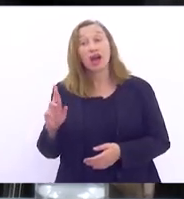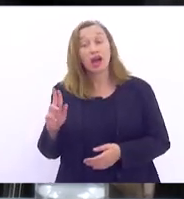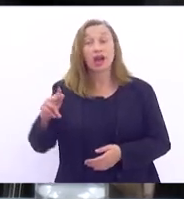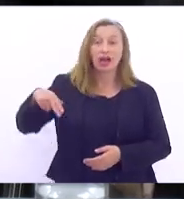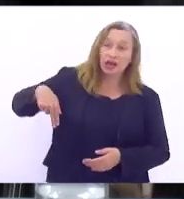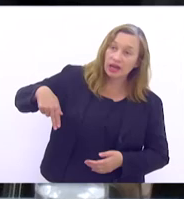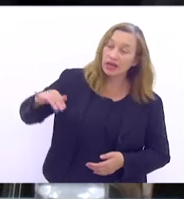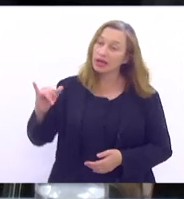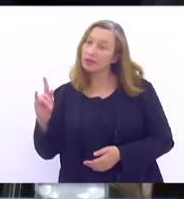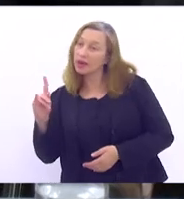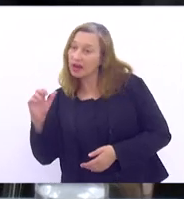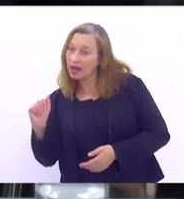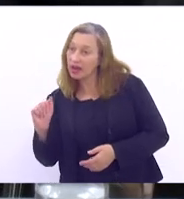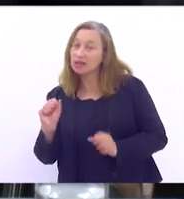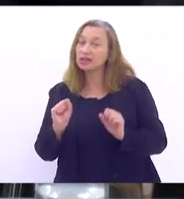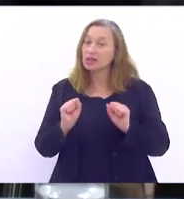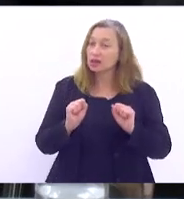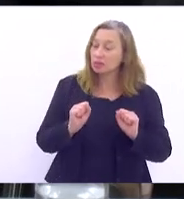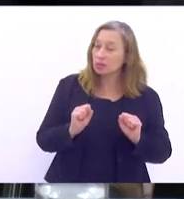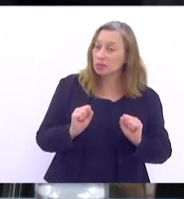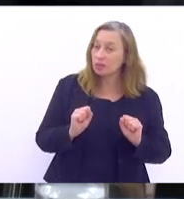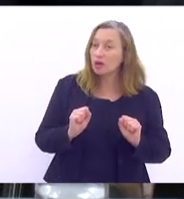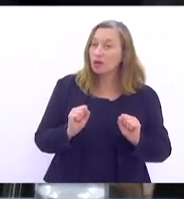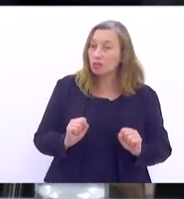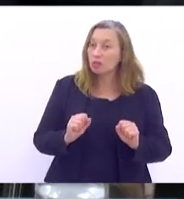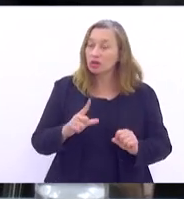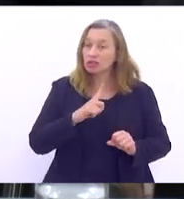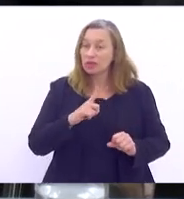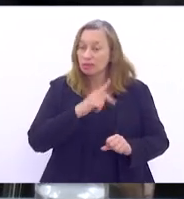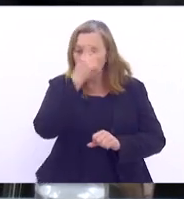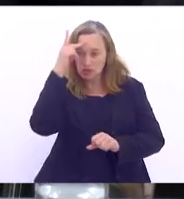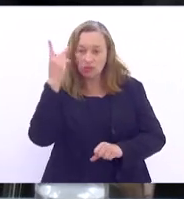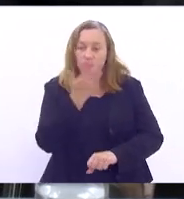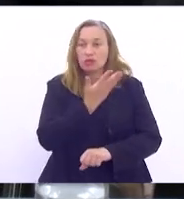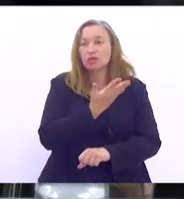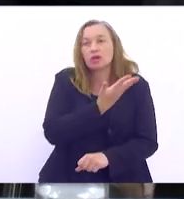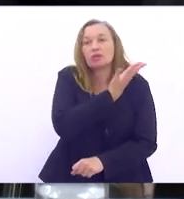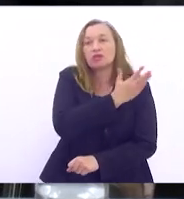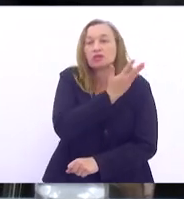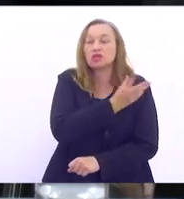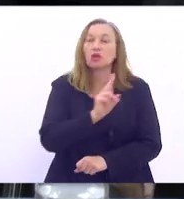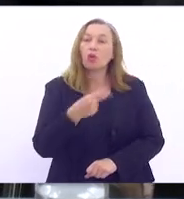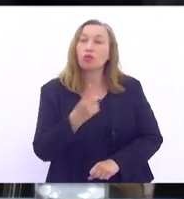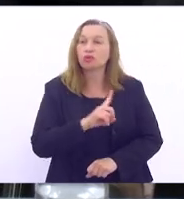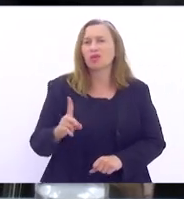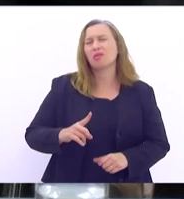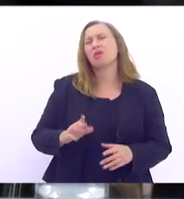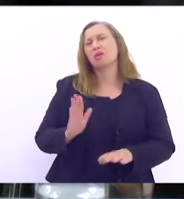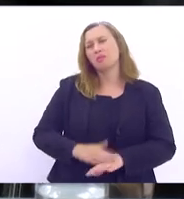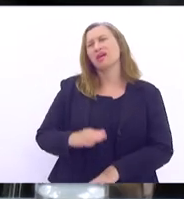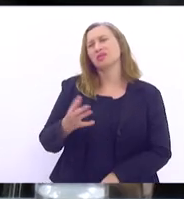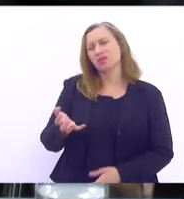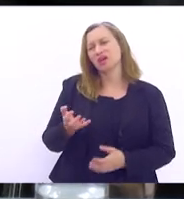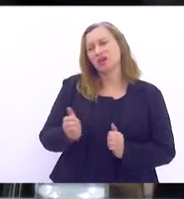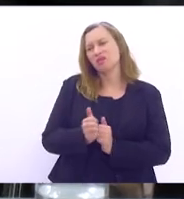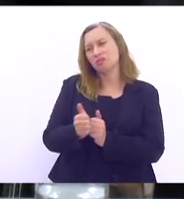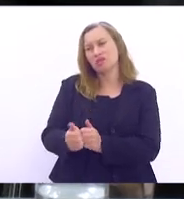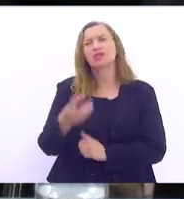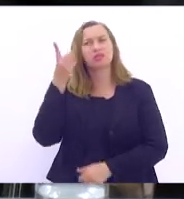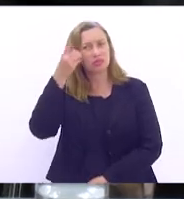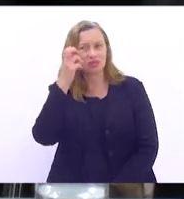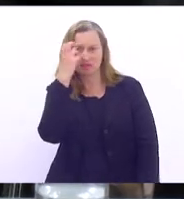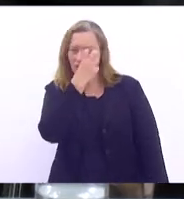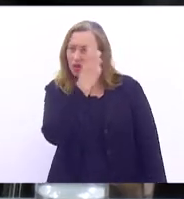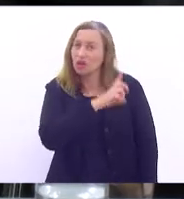possam ser preconceituosas, etc., etc. É, por mais que eu queira acompanhar a deputada Verônica